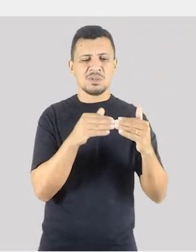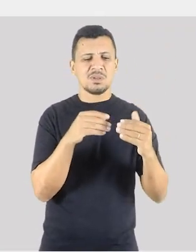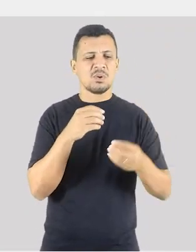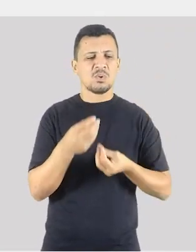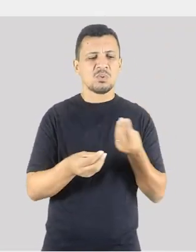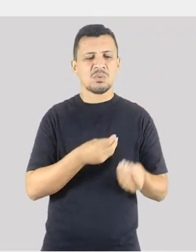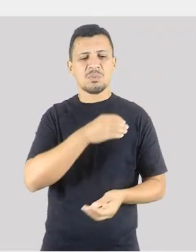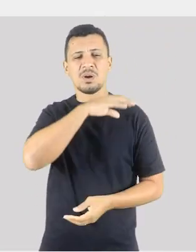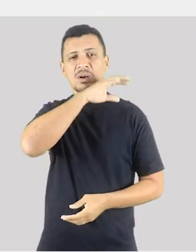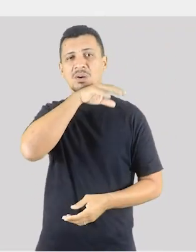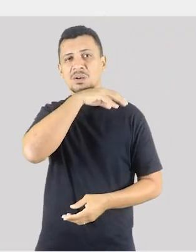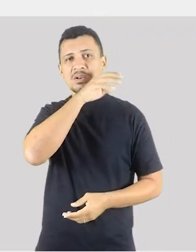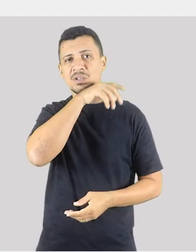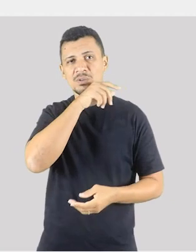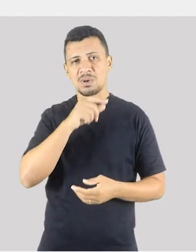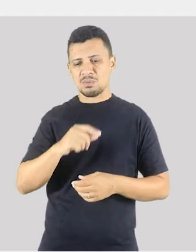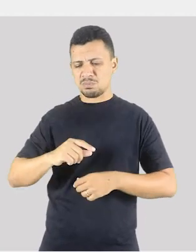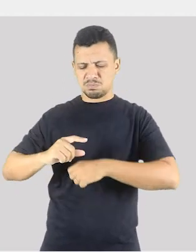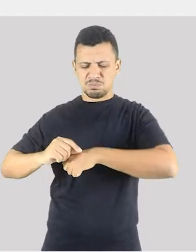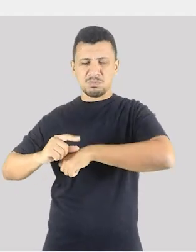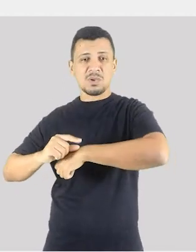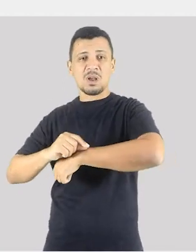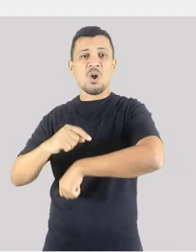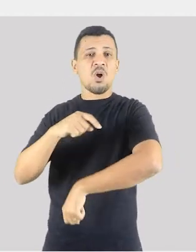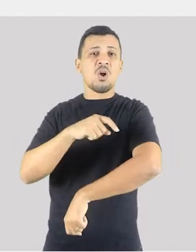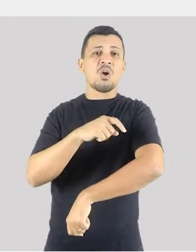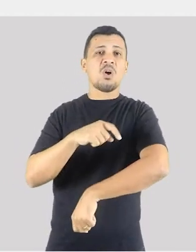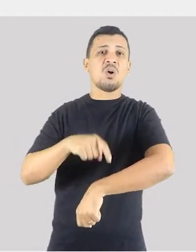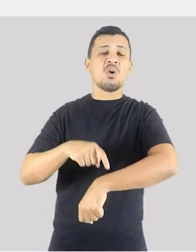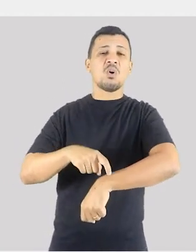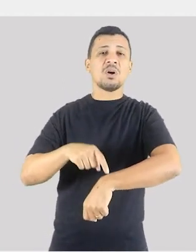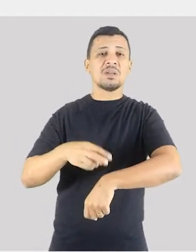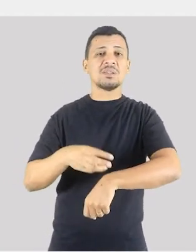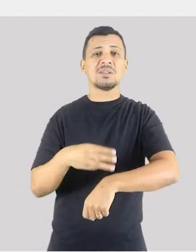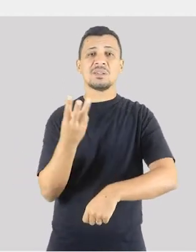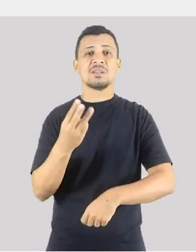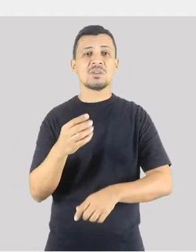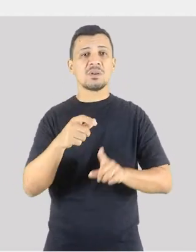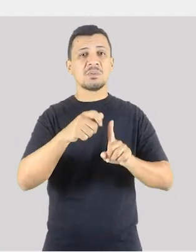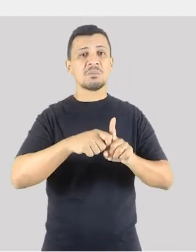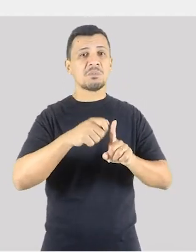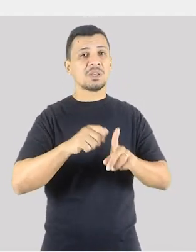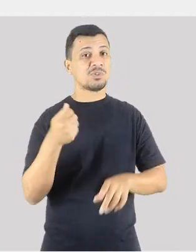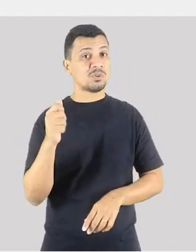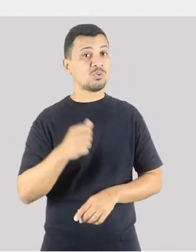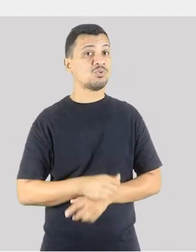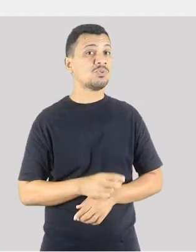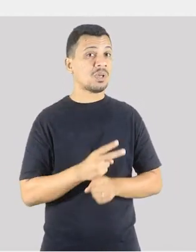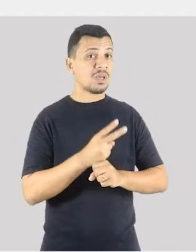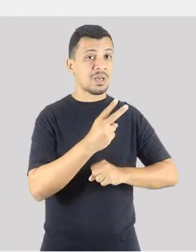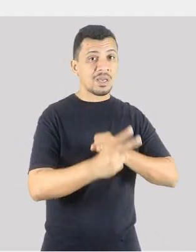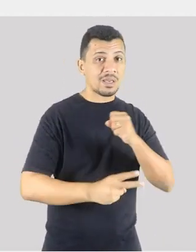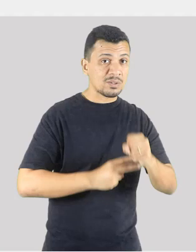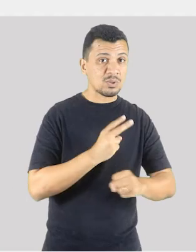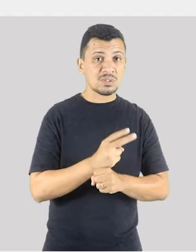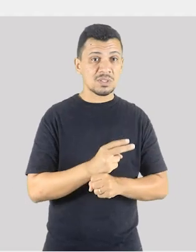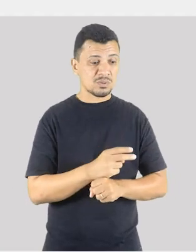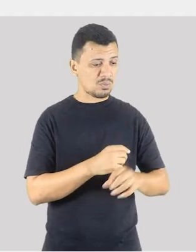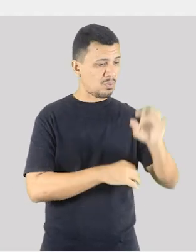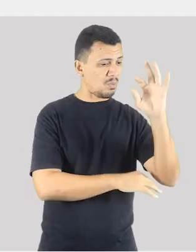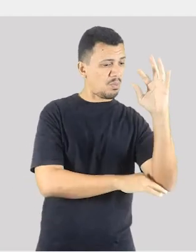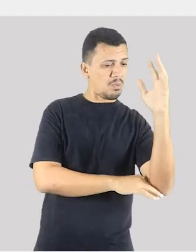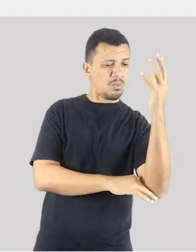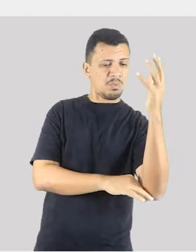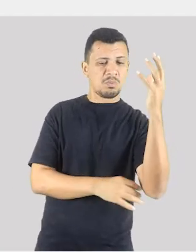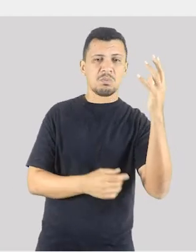de lagarto às 3 horas da tarde no mês de agosto. Em 2 anos, a inércia e o mato vão crescer em nossa